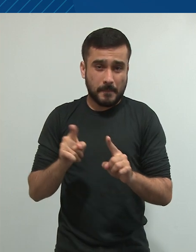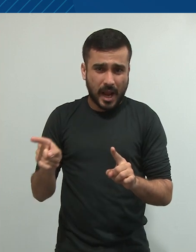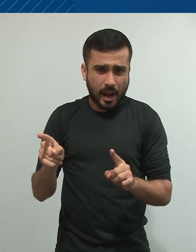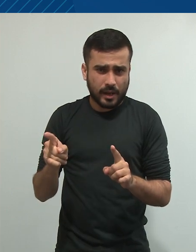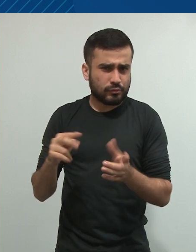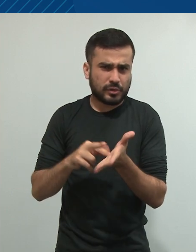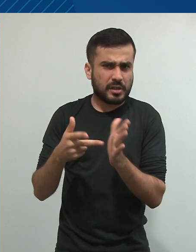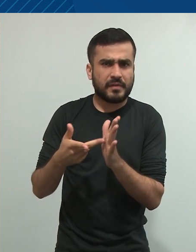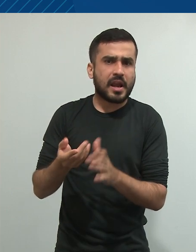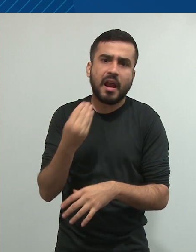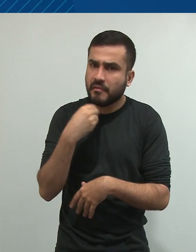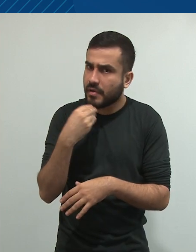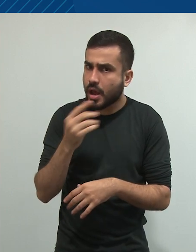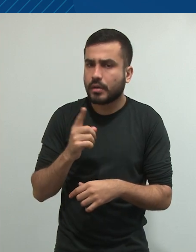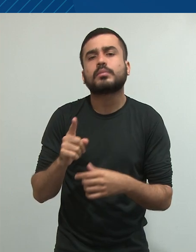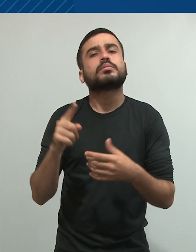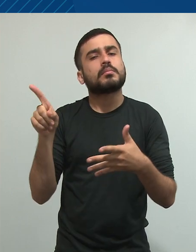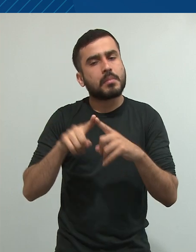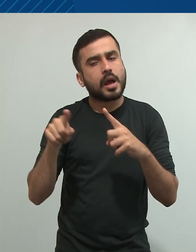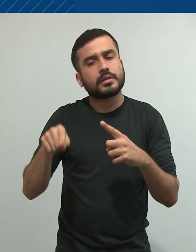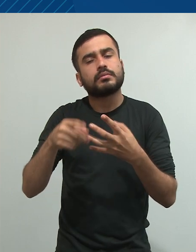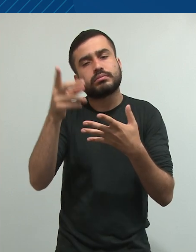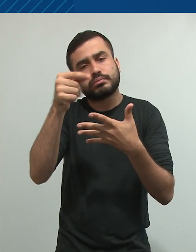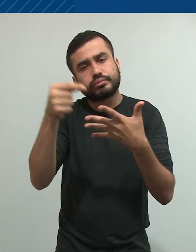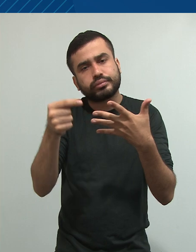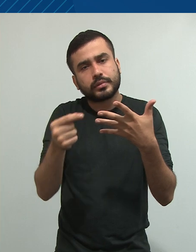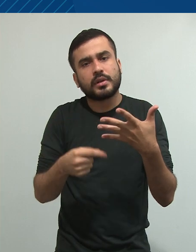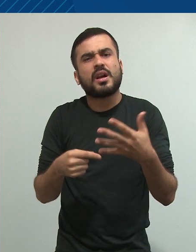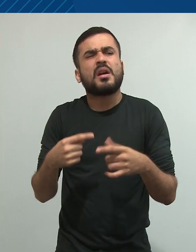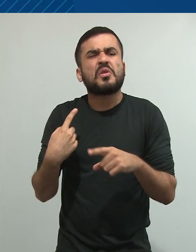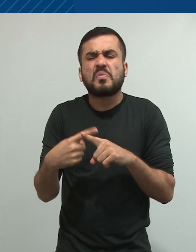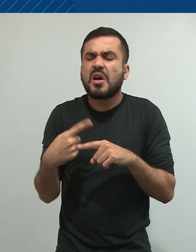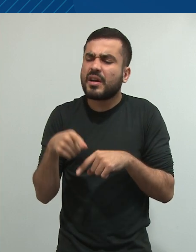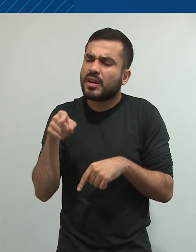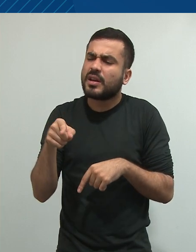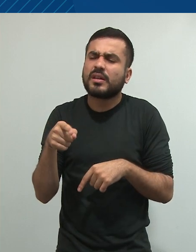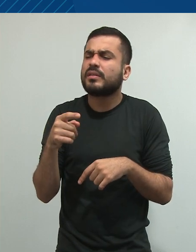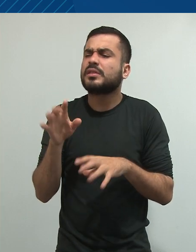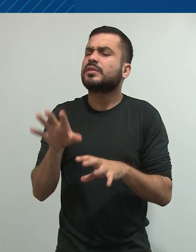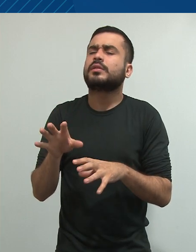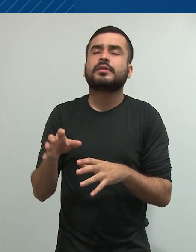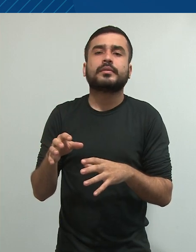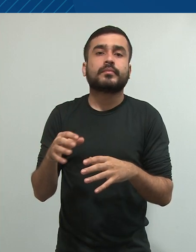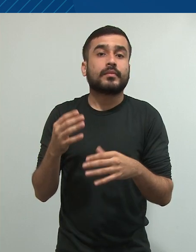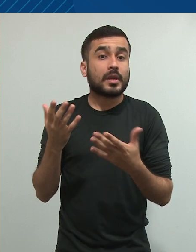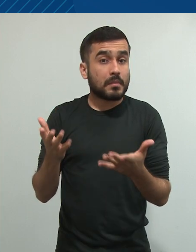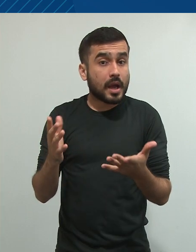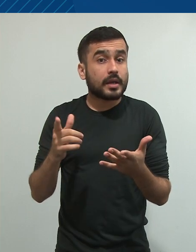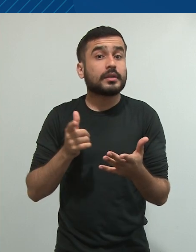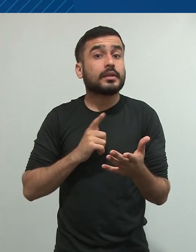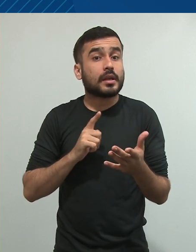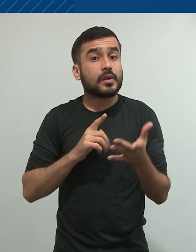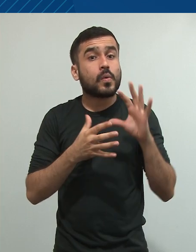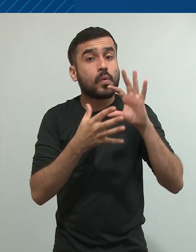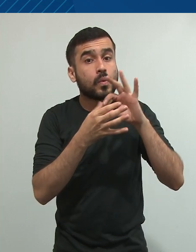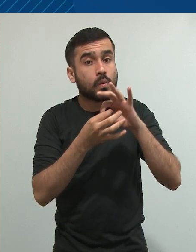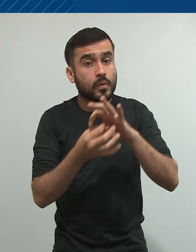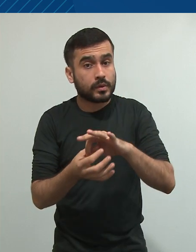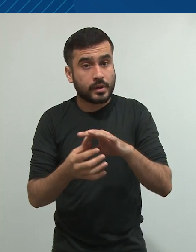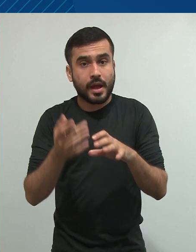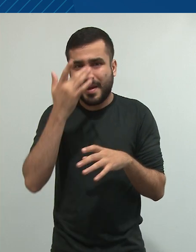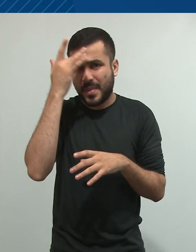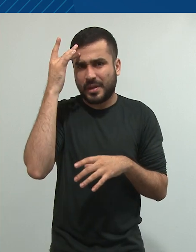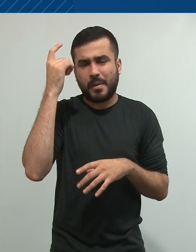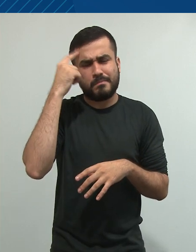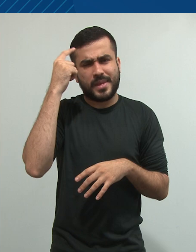aguerridos e combatentes. Mas ele descreve. E às vezes o aluno se perde. Mas por que ele está falando de soldado? Mas não, porque ele está falando de um contexto de uma época, né? Mas todo mundo pensa que francês é